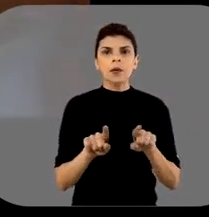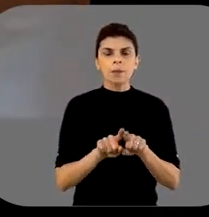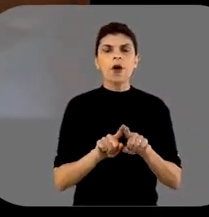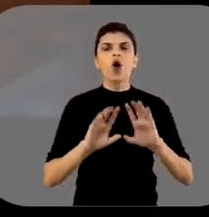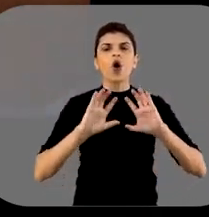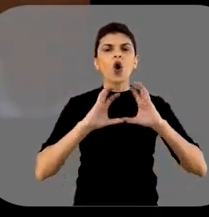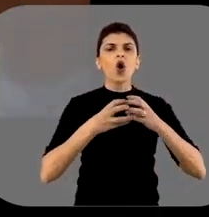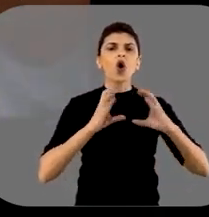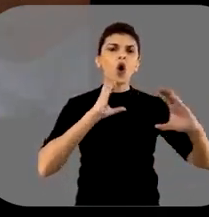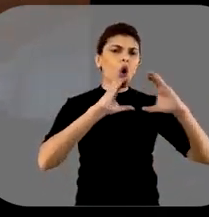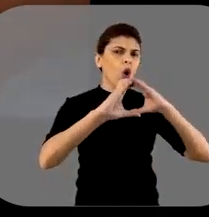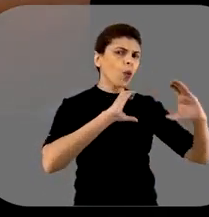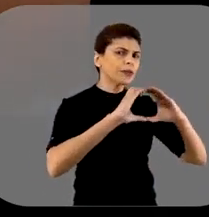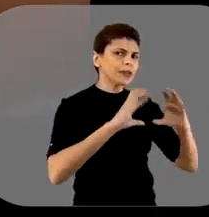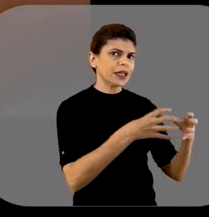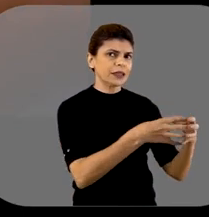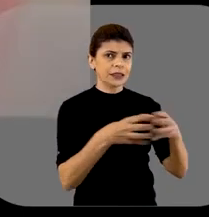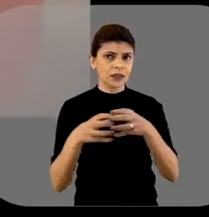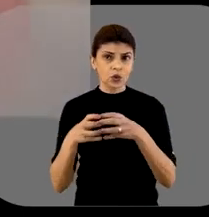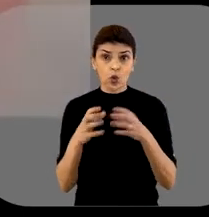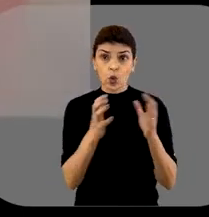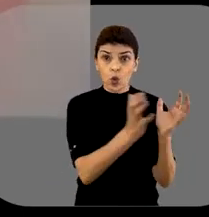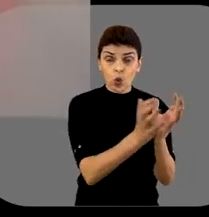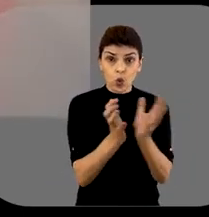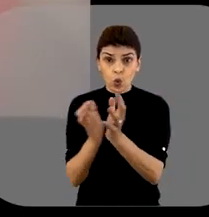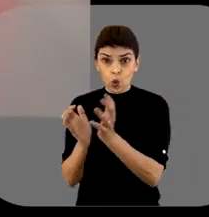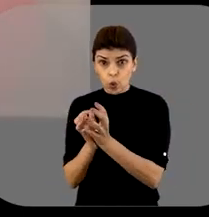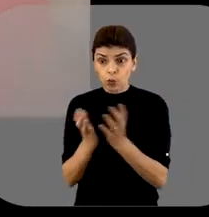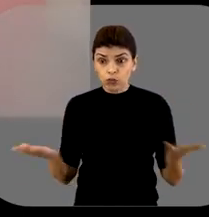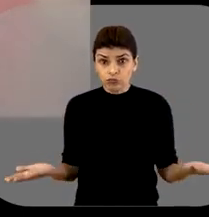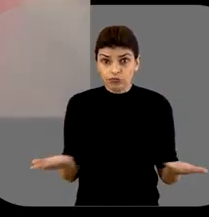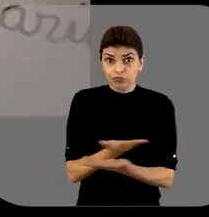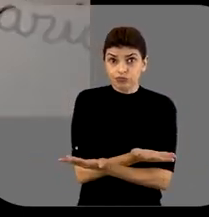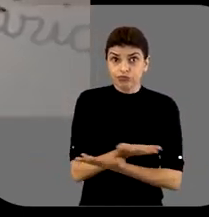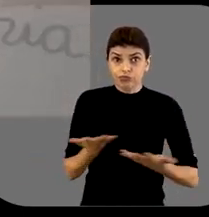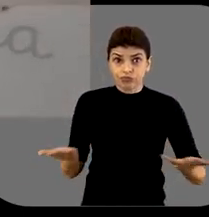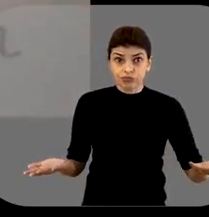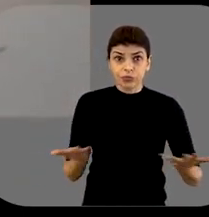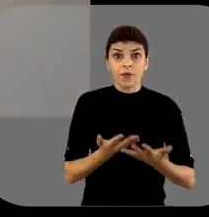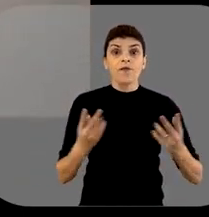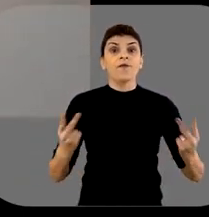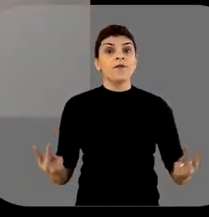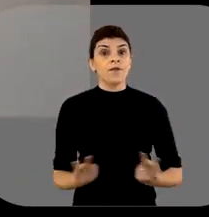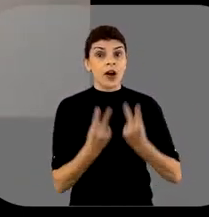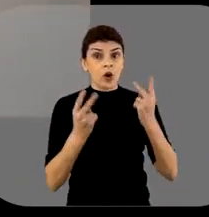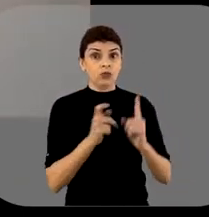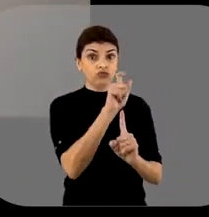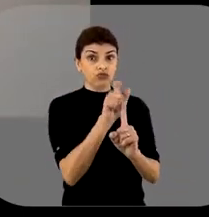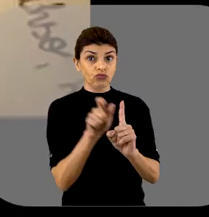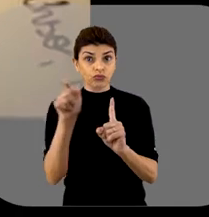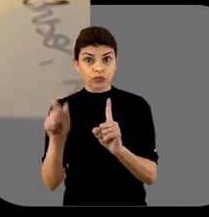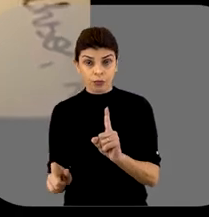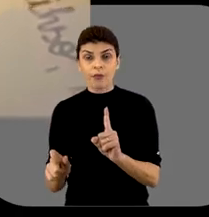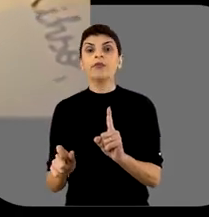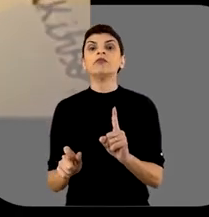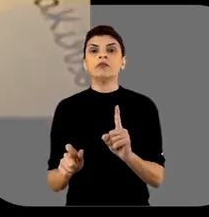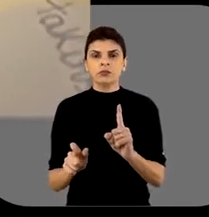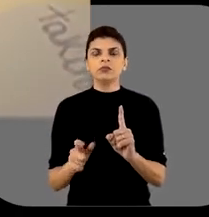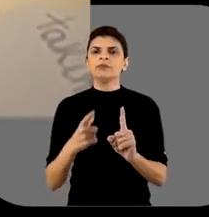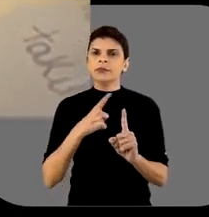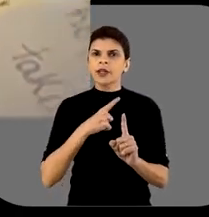grau de abertura comunicacional dentro dos grupos e entre os grupos, a valorização desse sujeito